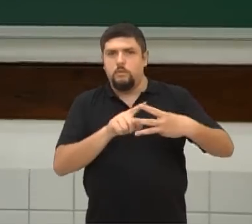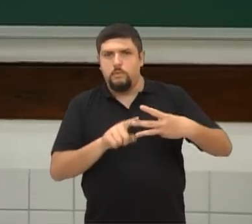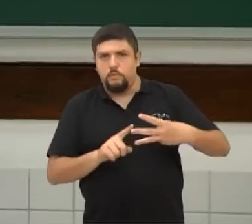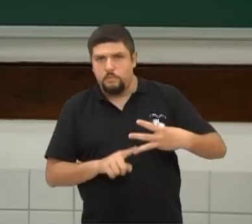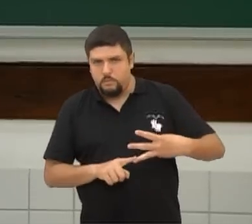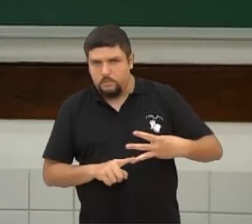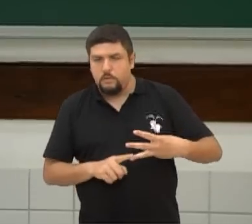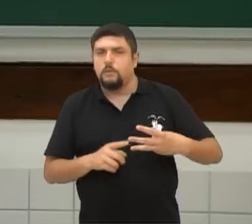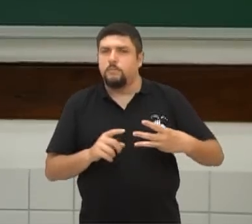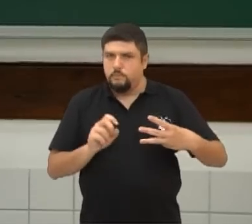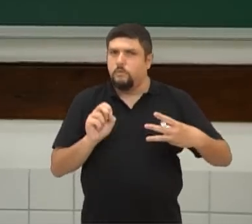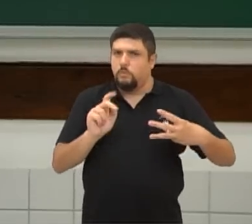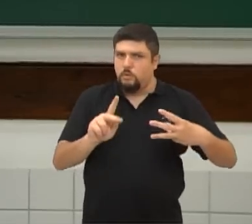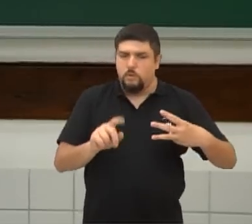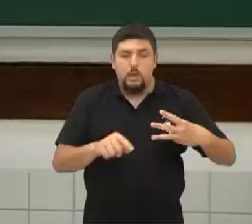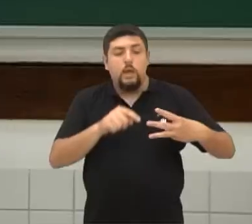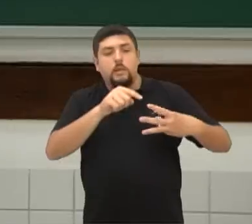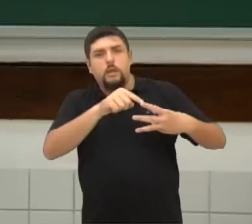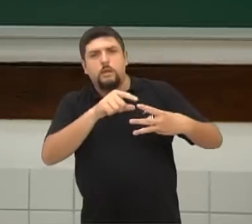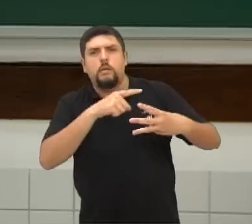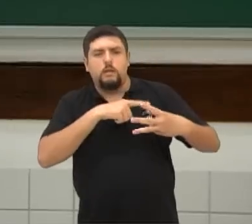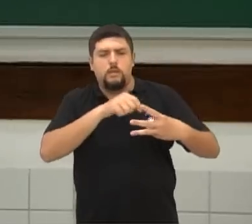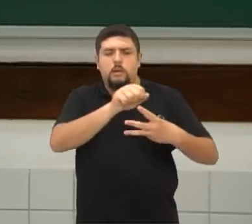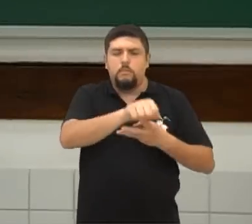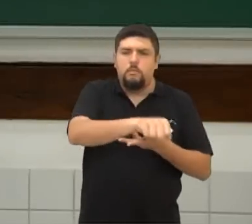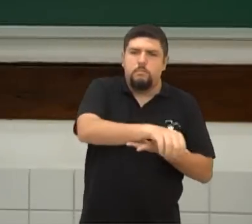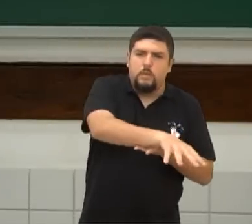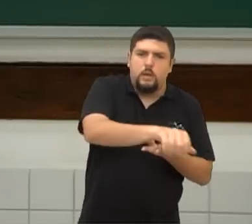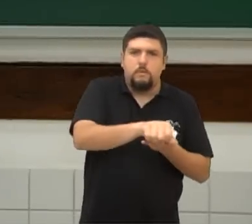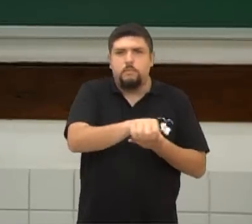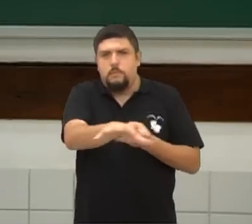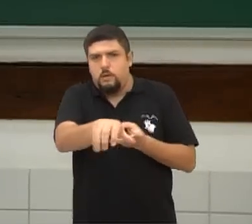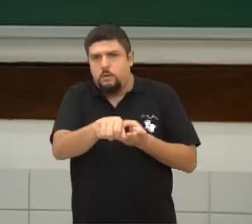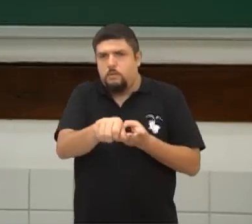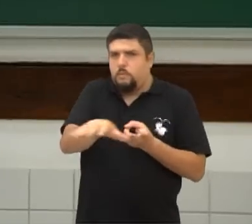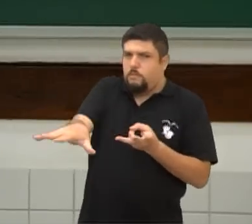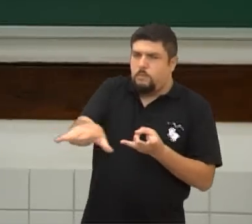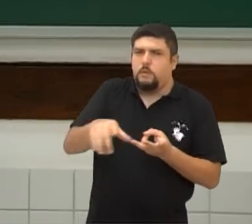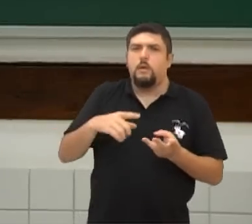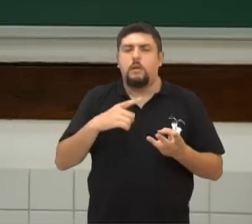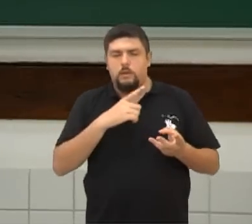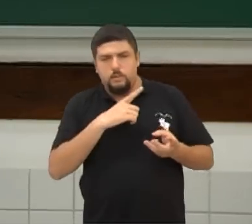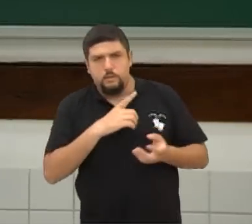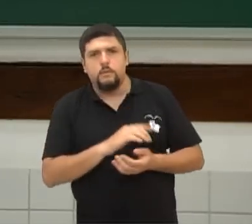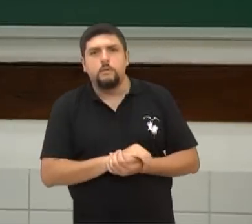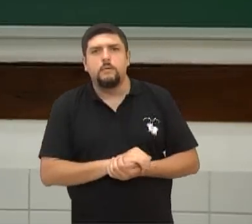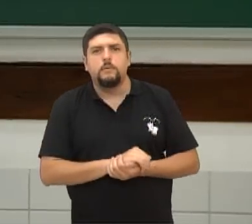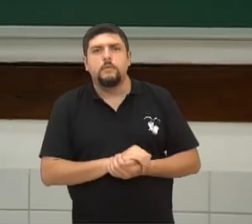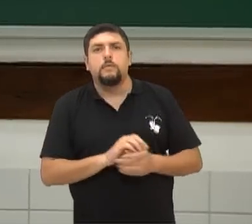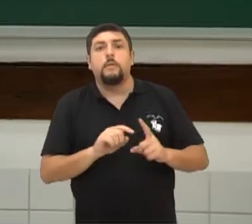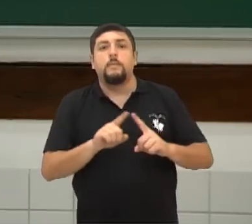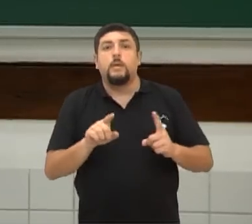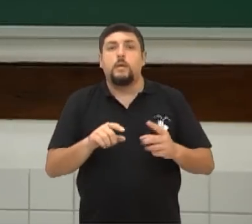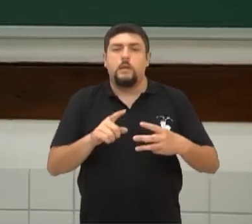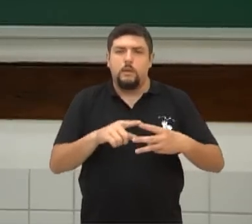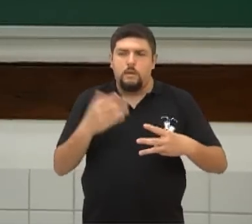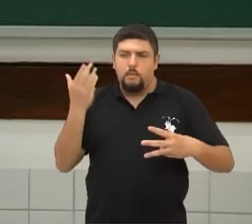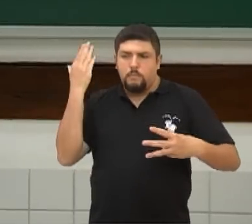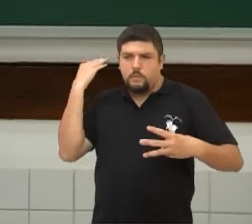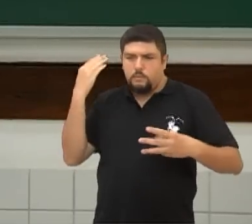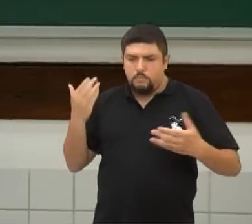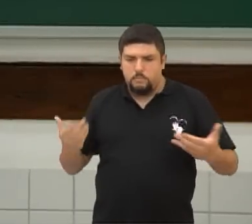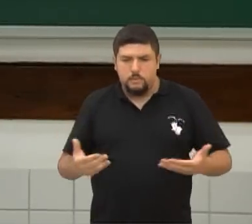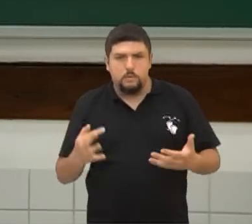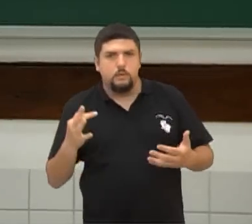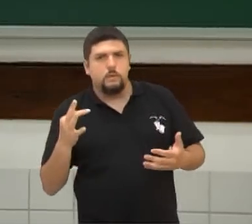tempos. É claro que dentro desses tempos aí nós vamos ter, né, eles se ampliam um pouco, mas é passado, presente, passado